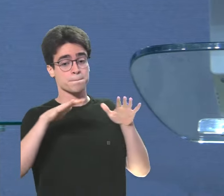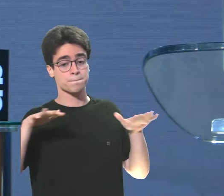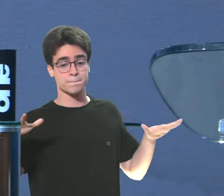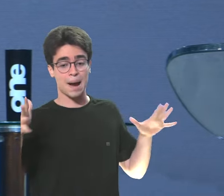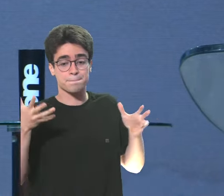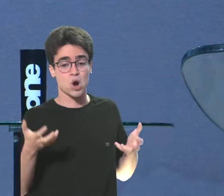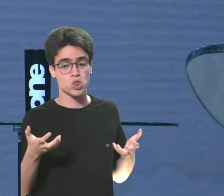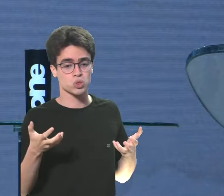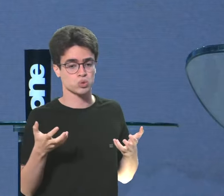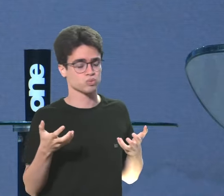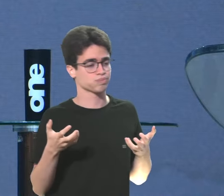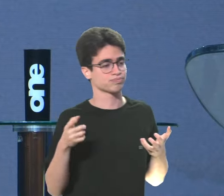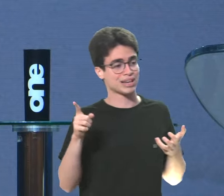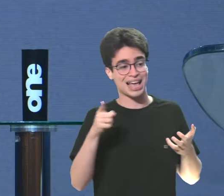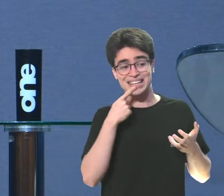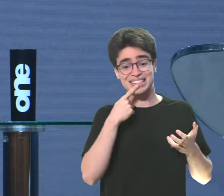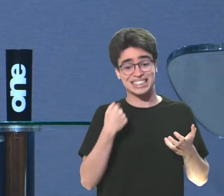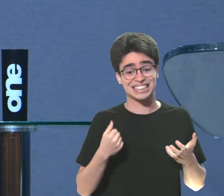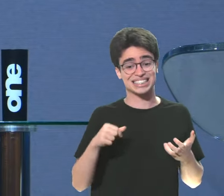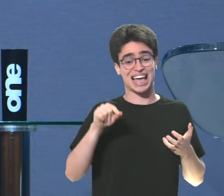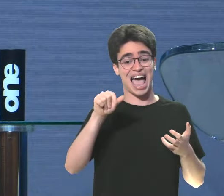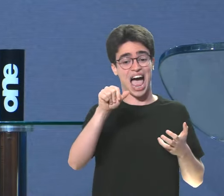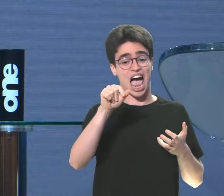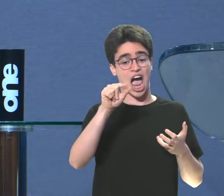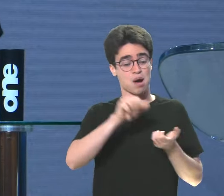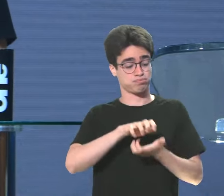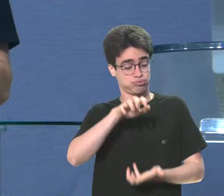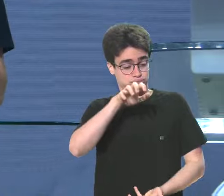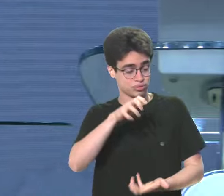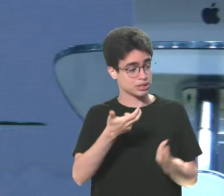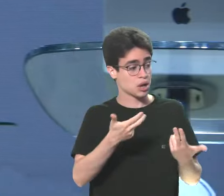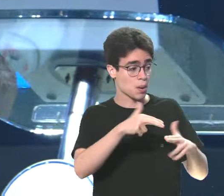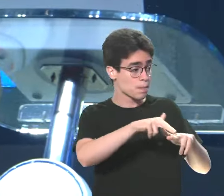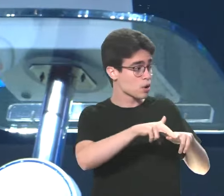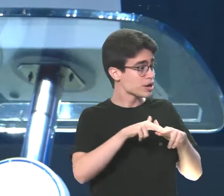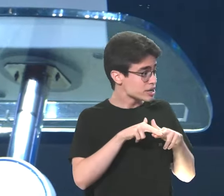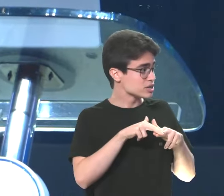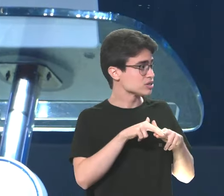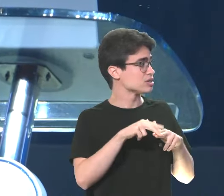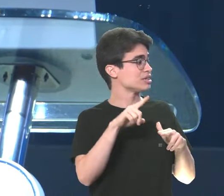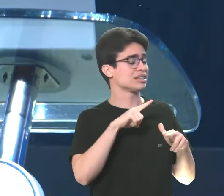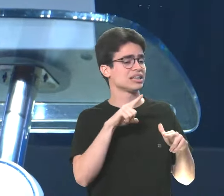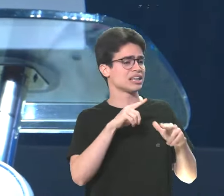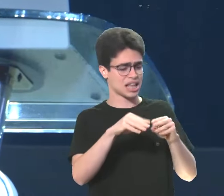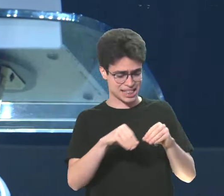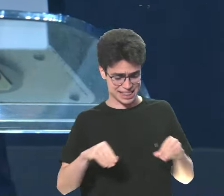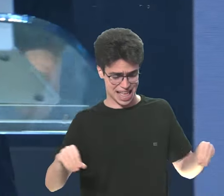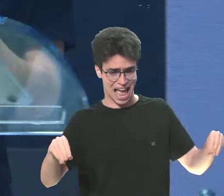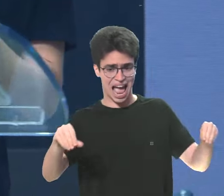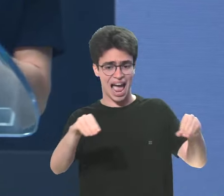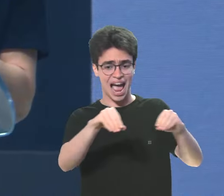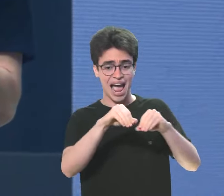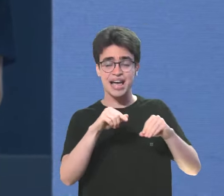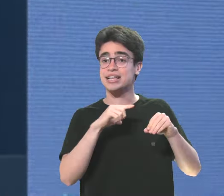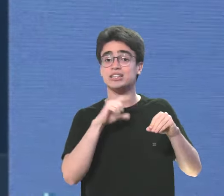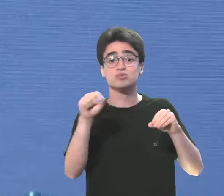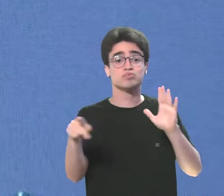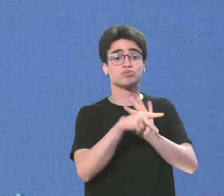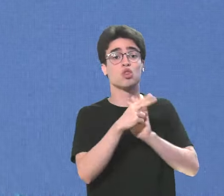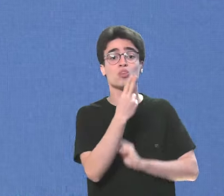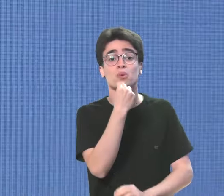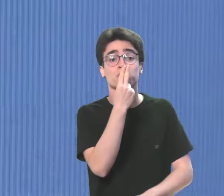e ele é rico em sais e por isso ele deixa o a terra em volta rica em nutrientes por